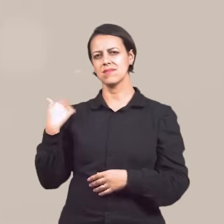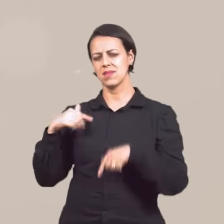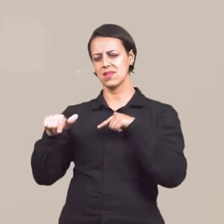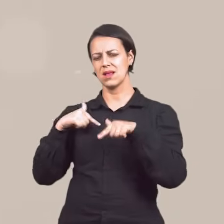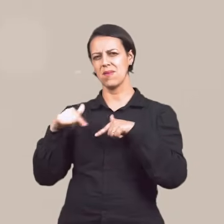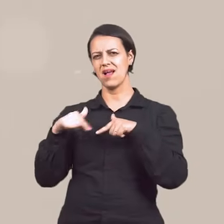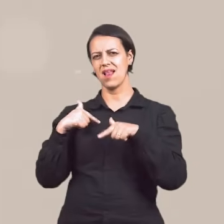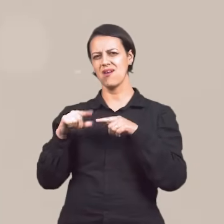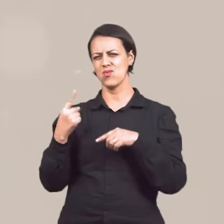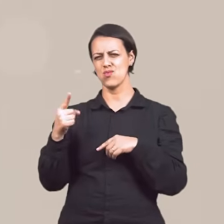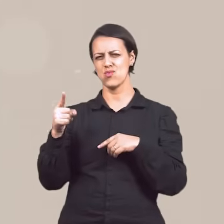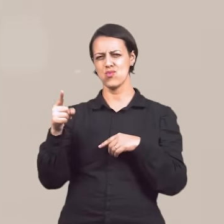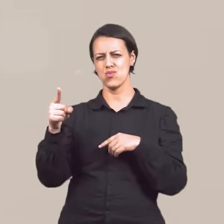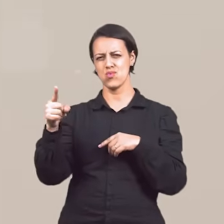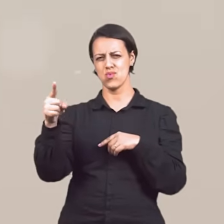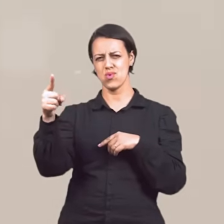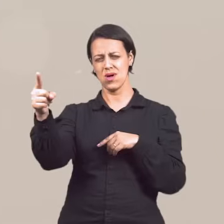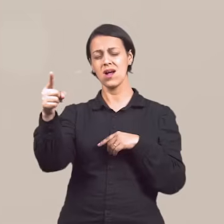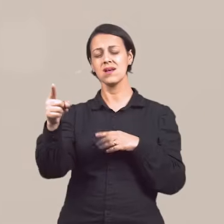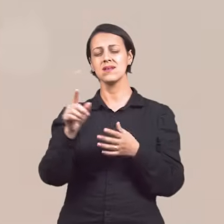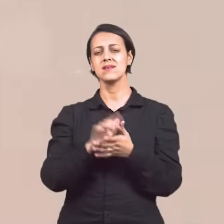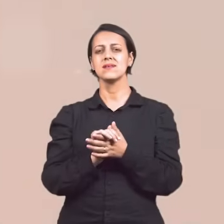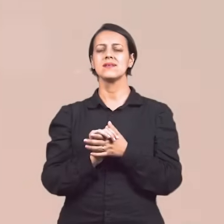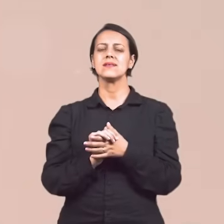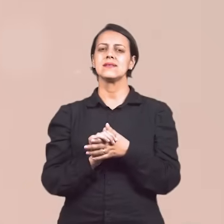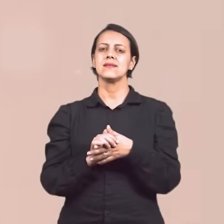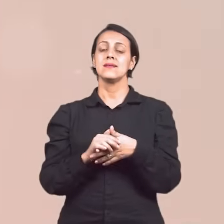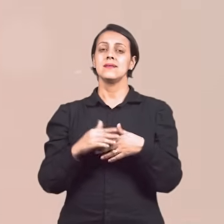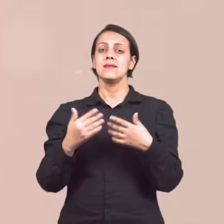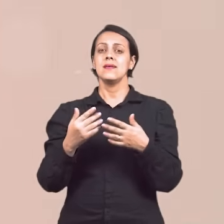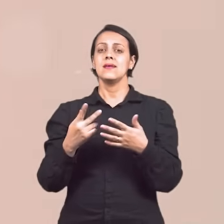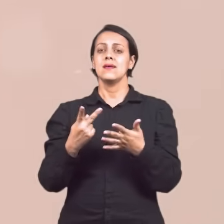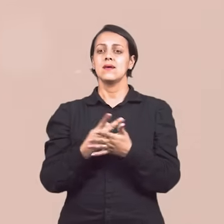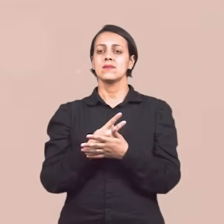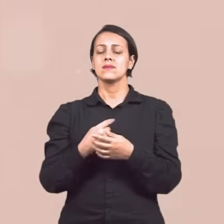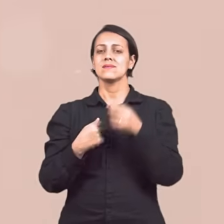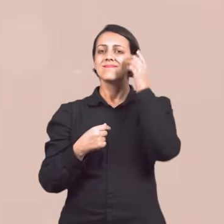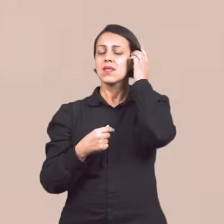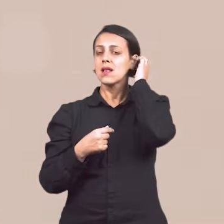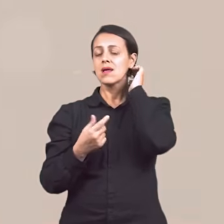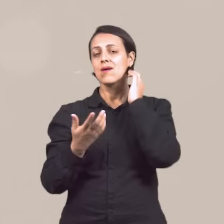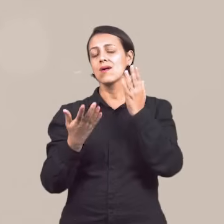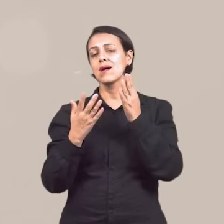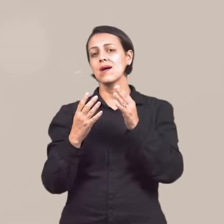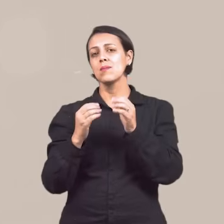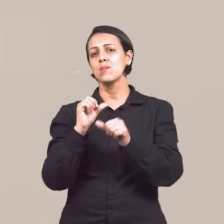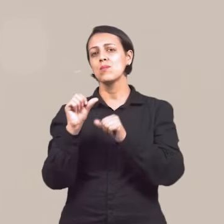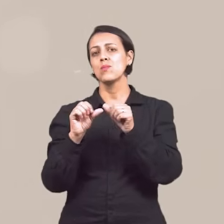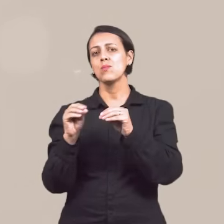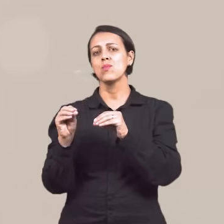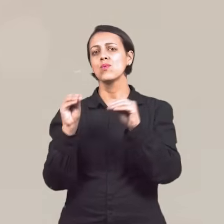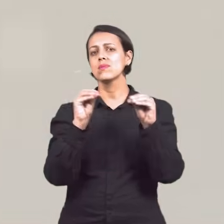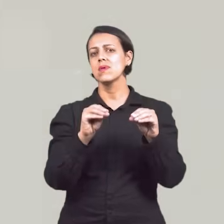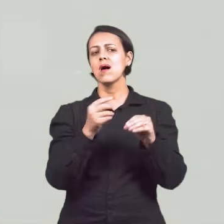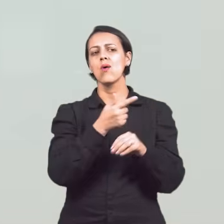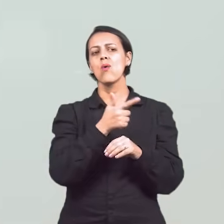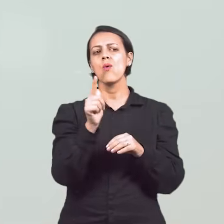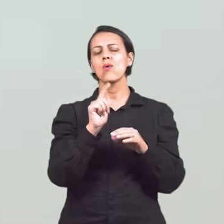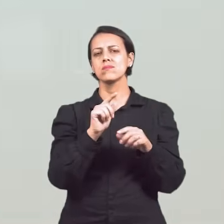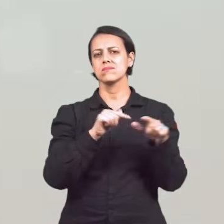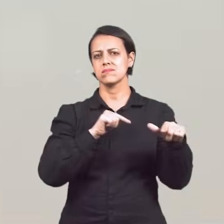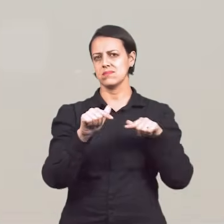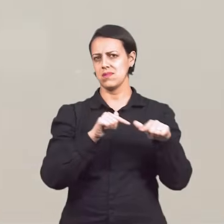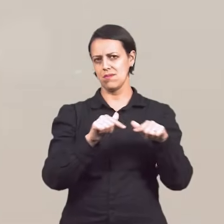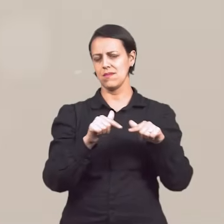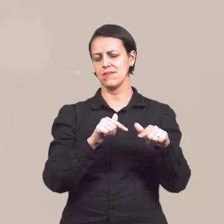Santo, e vou contar uma experiência, porque a minha neta trabalhava na São Bernardo e era muito longe